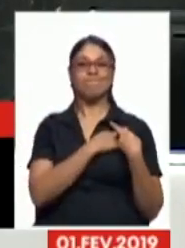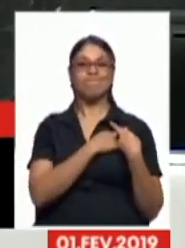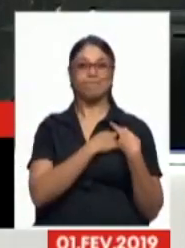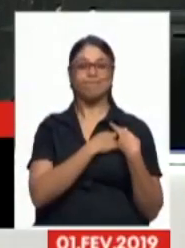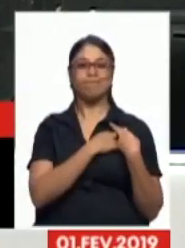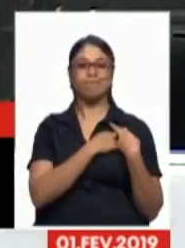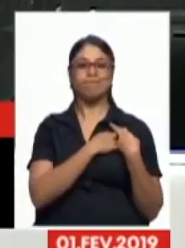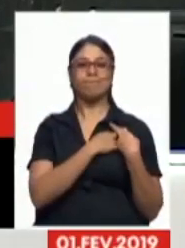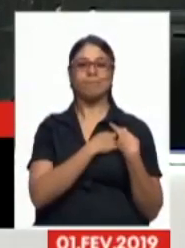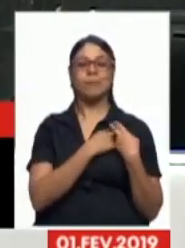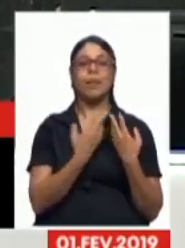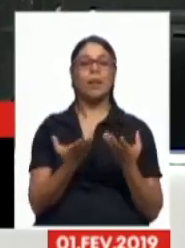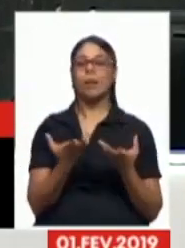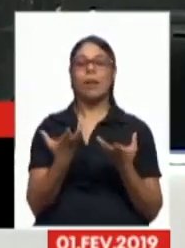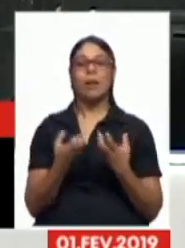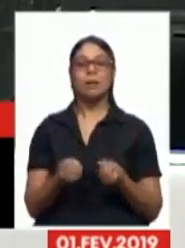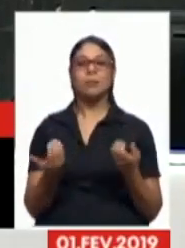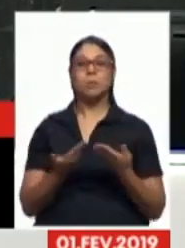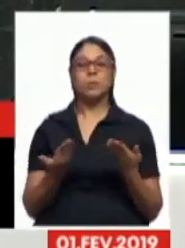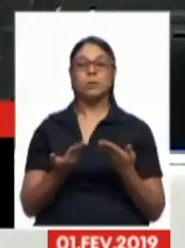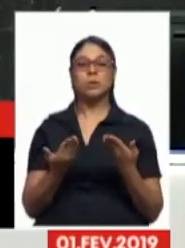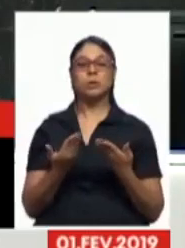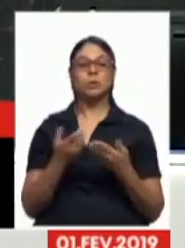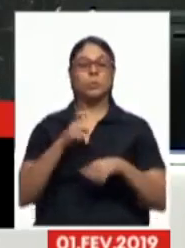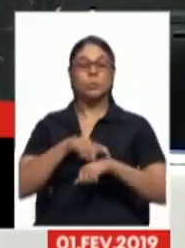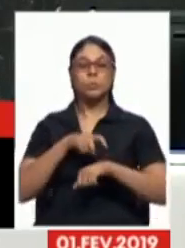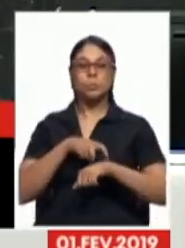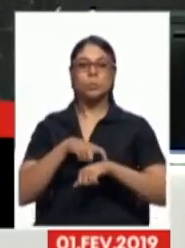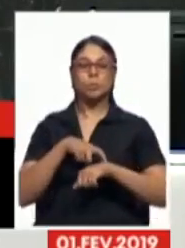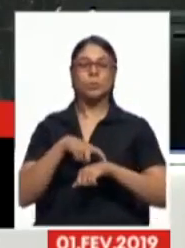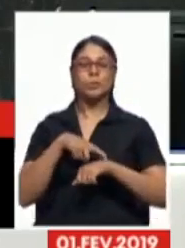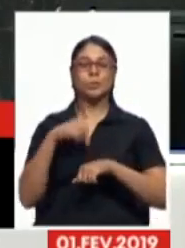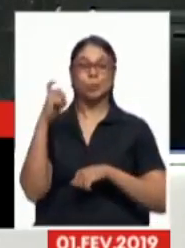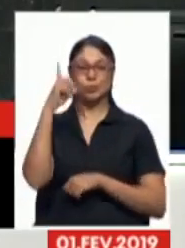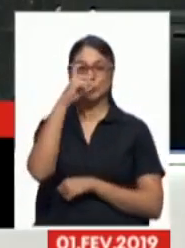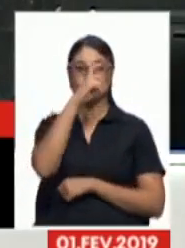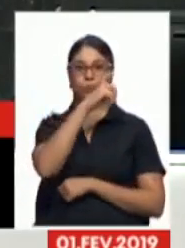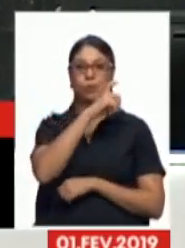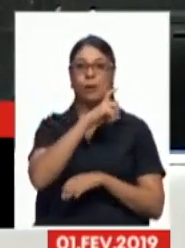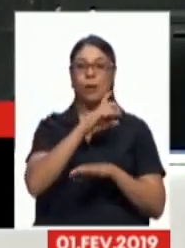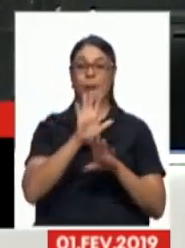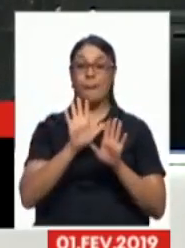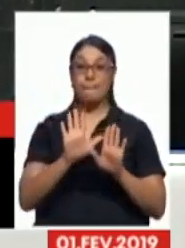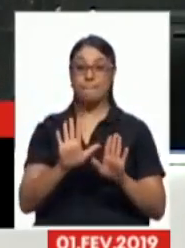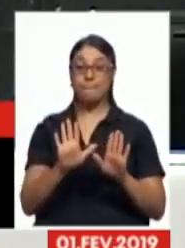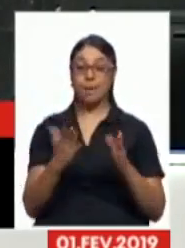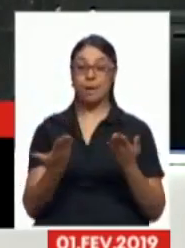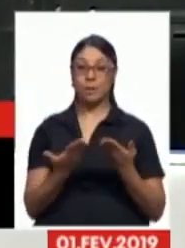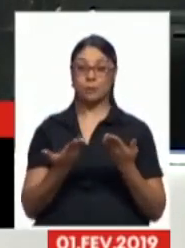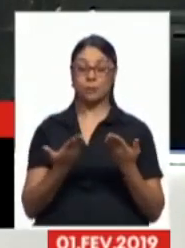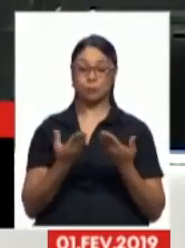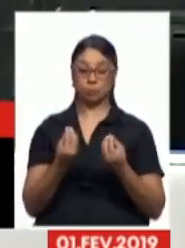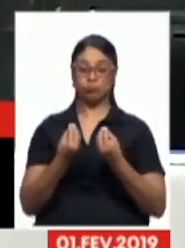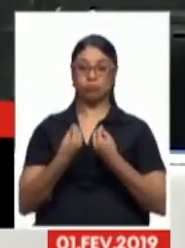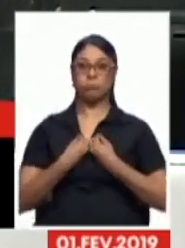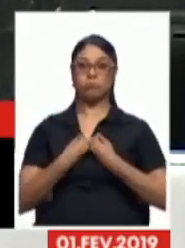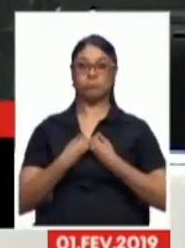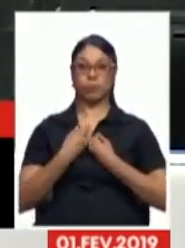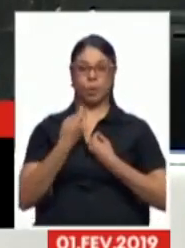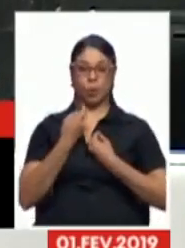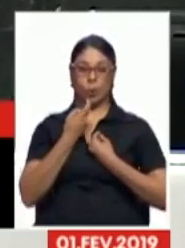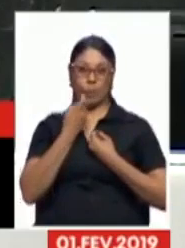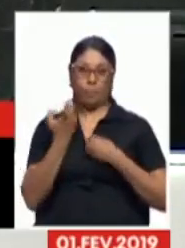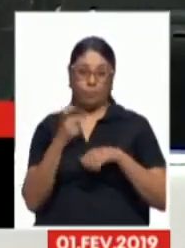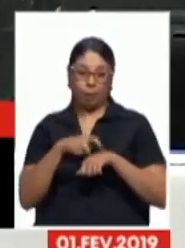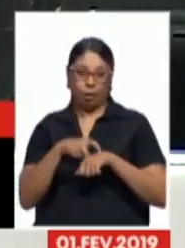que recebo é reconhecidamente difícil. Entretanto, o fato de me ter sido outorgada há pouco, de